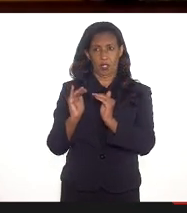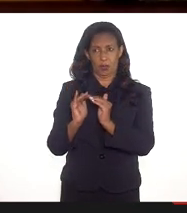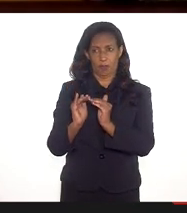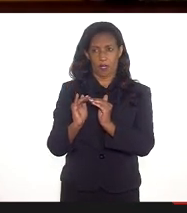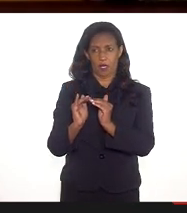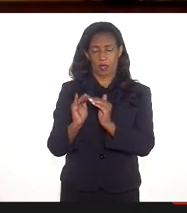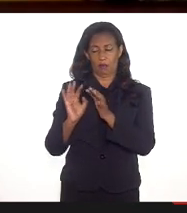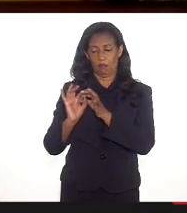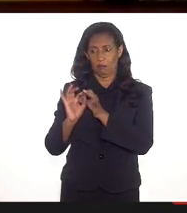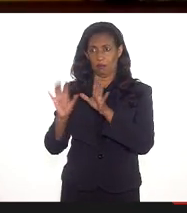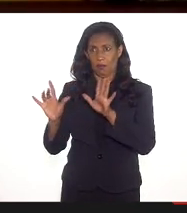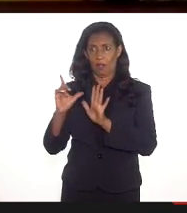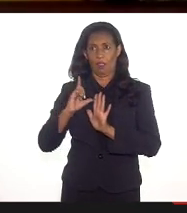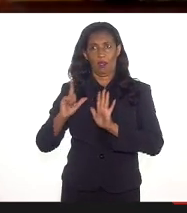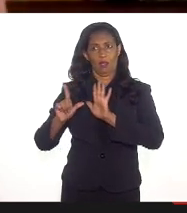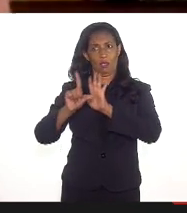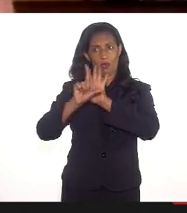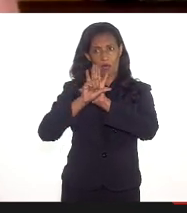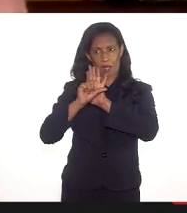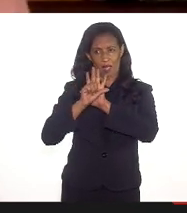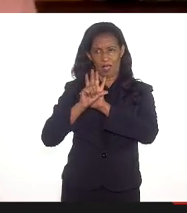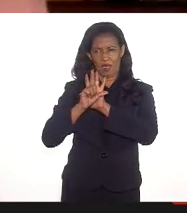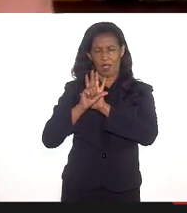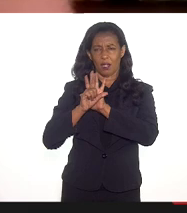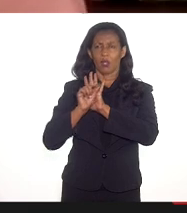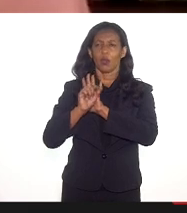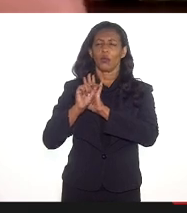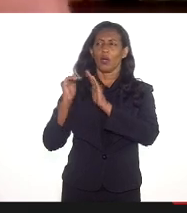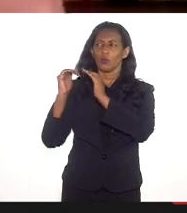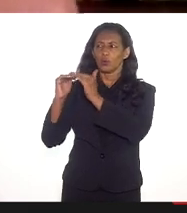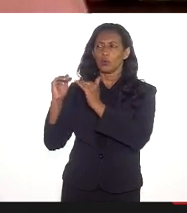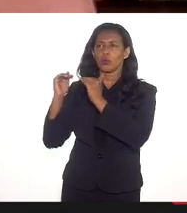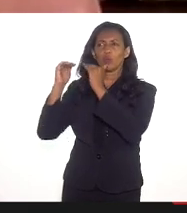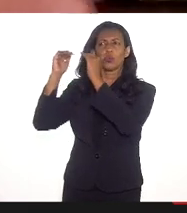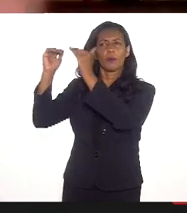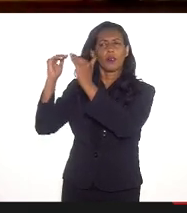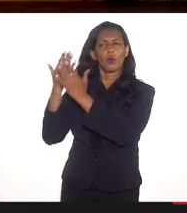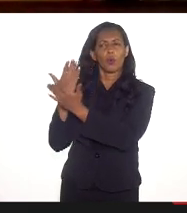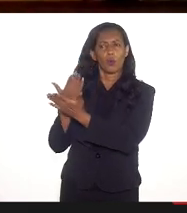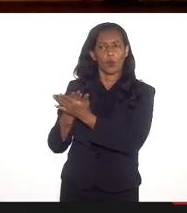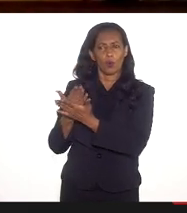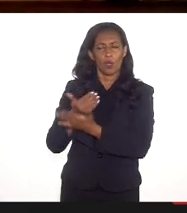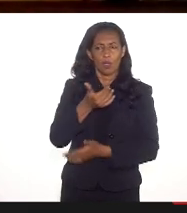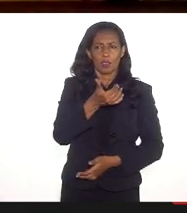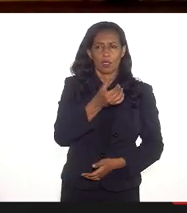autonomia que existe na lei, no caso do ensino superior, aquela que está prevista pela lei